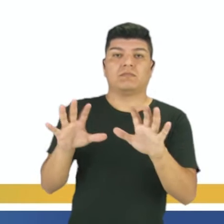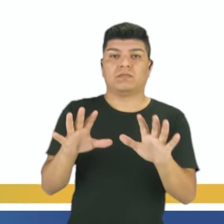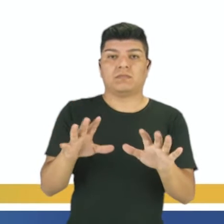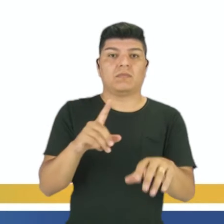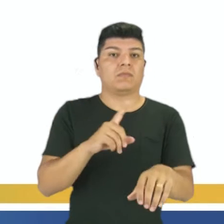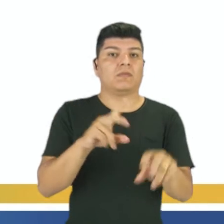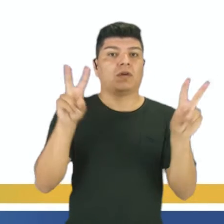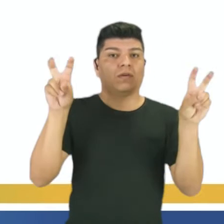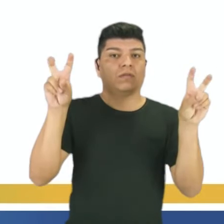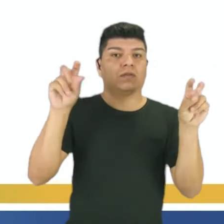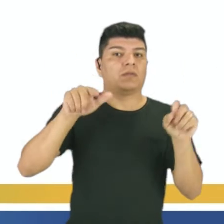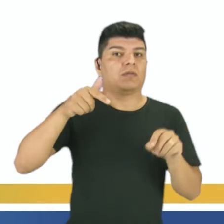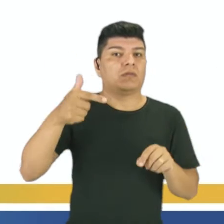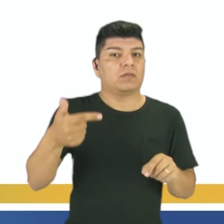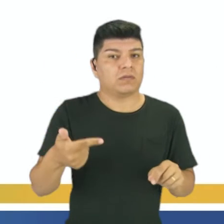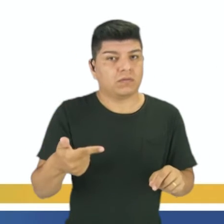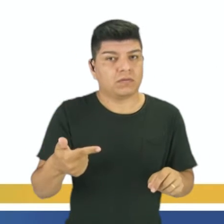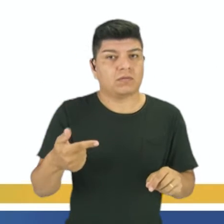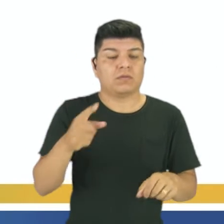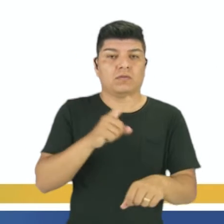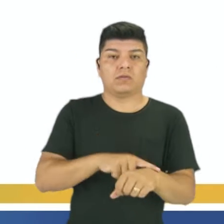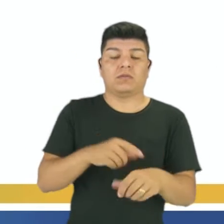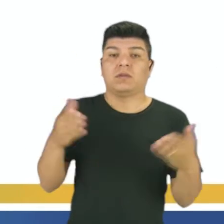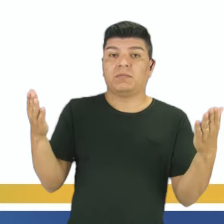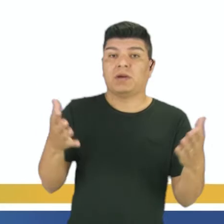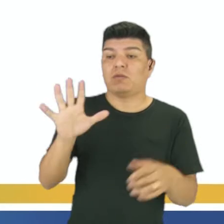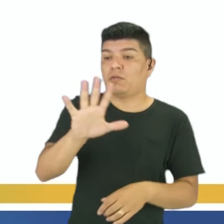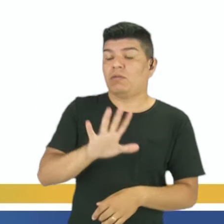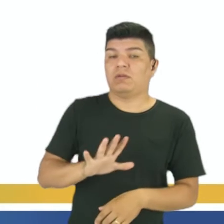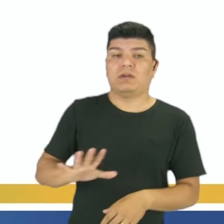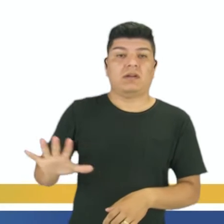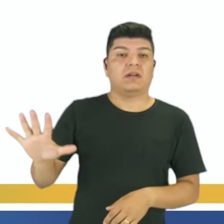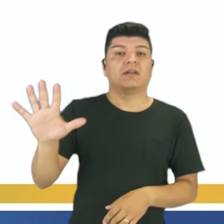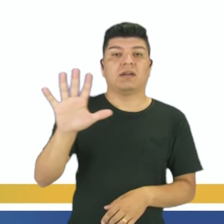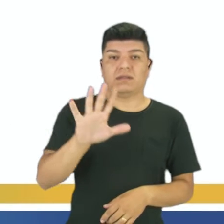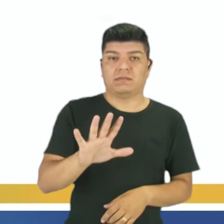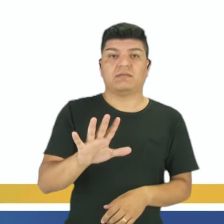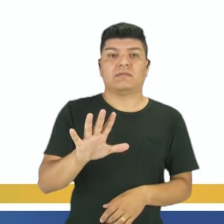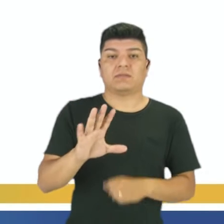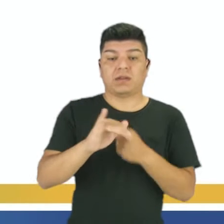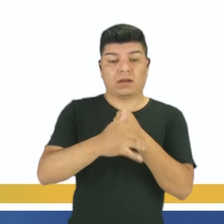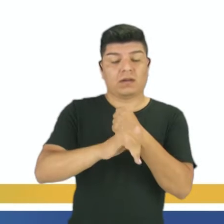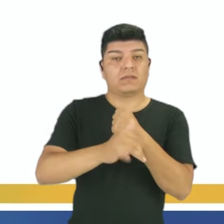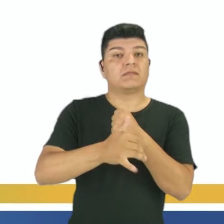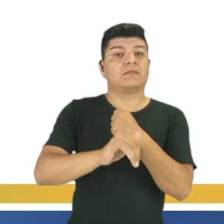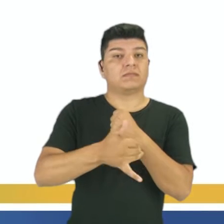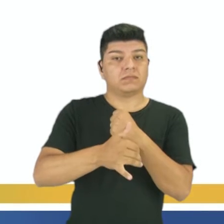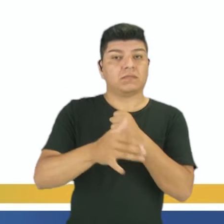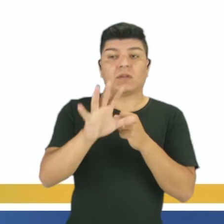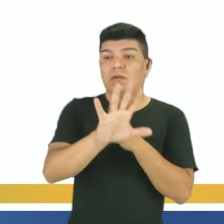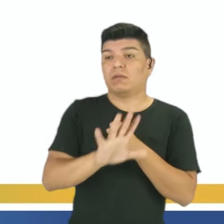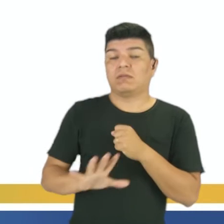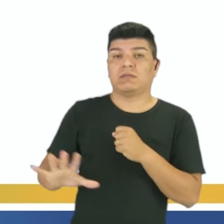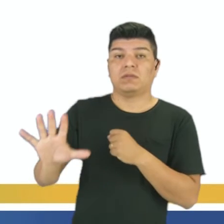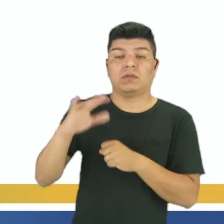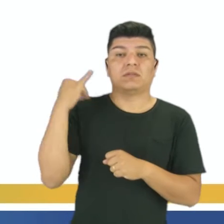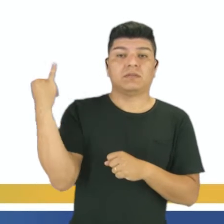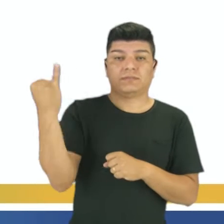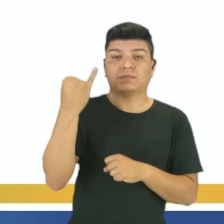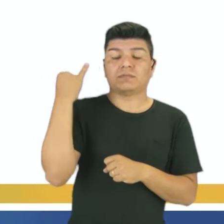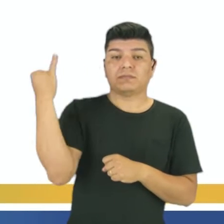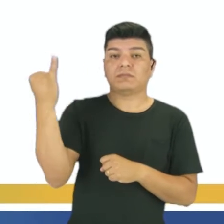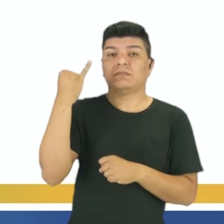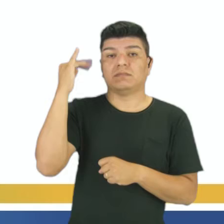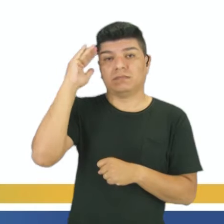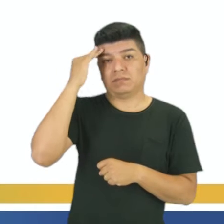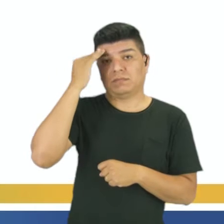o tema, outra coisa é o tempo e agora é o espaço. Na crônica, o espaço é muito importante para